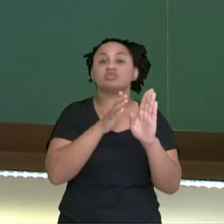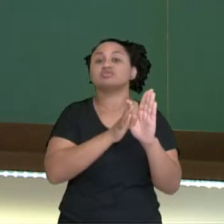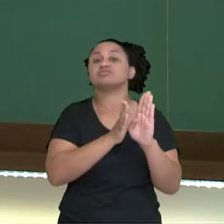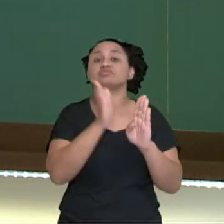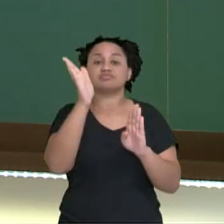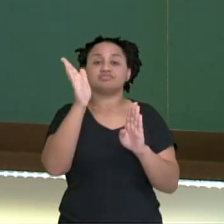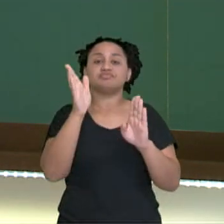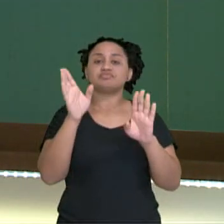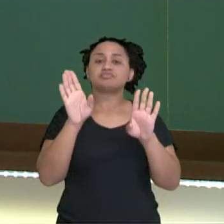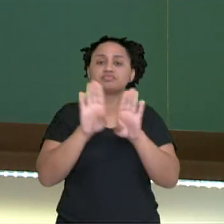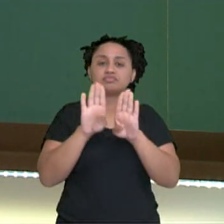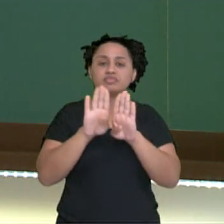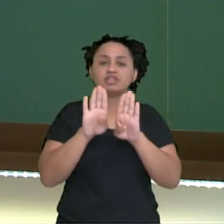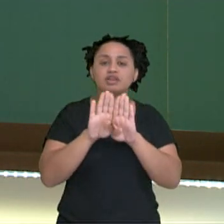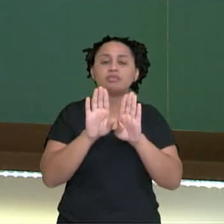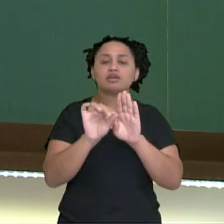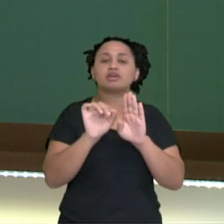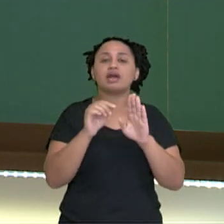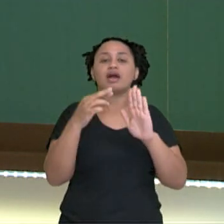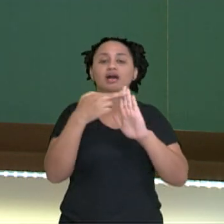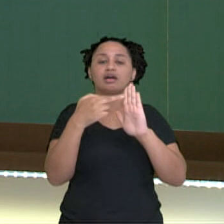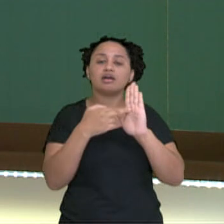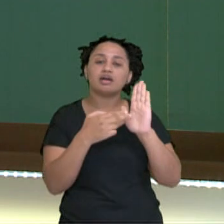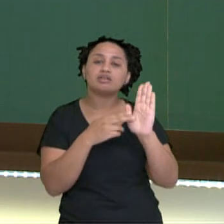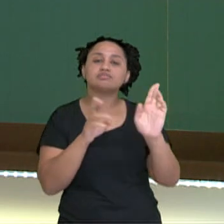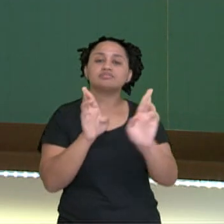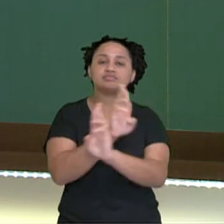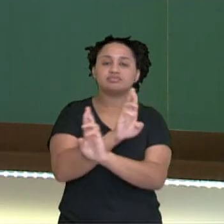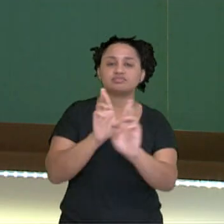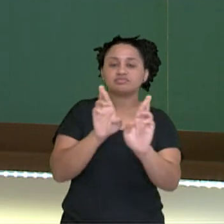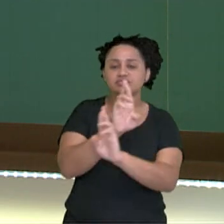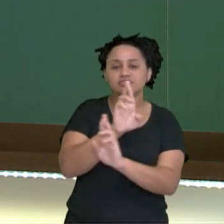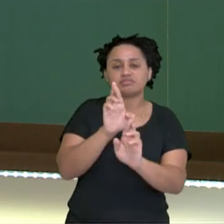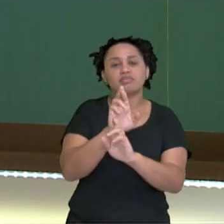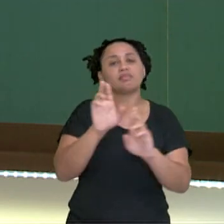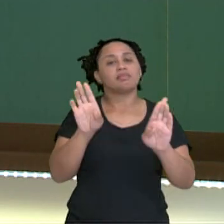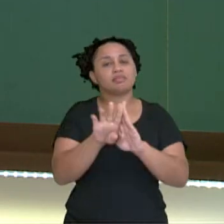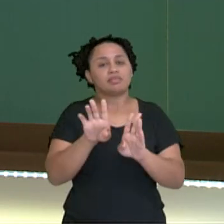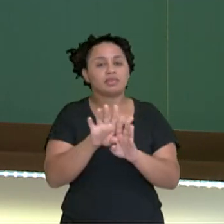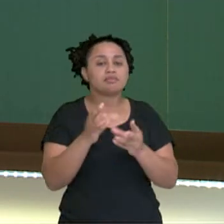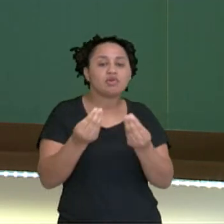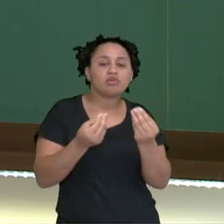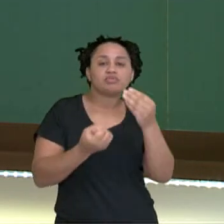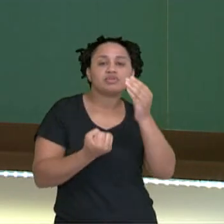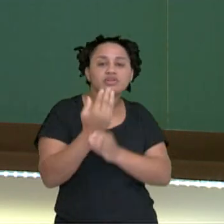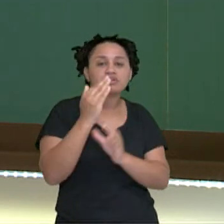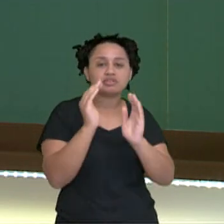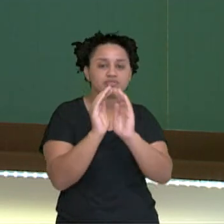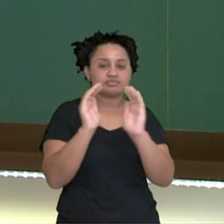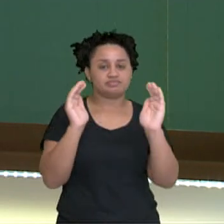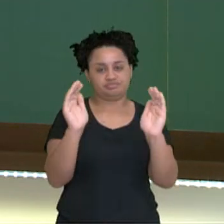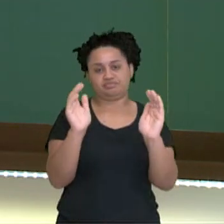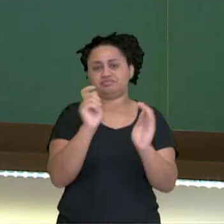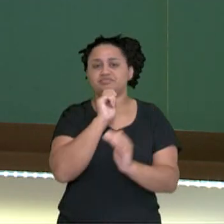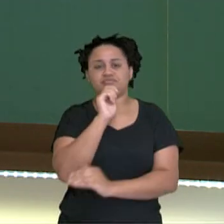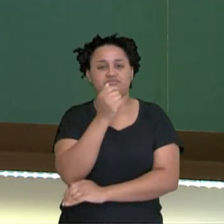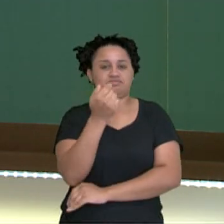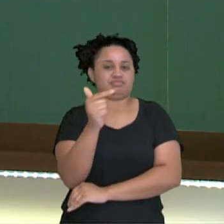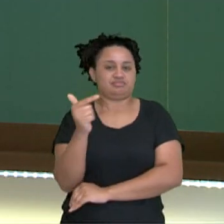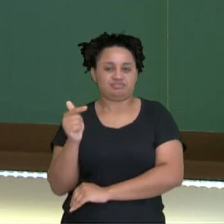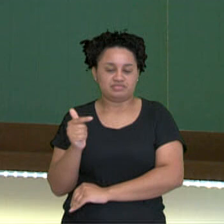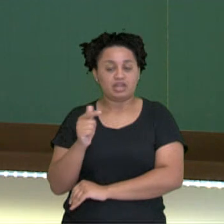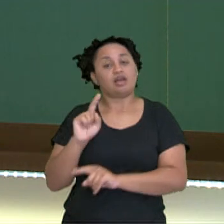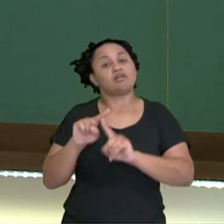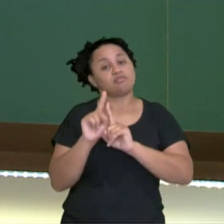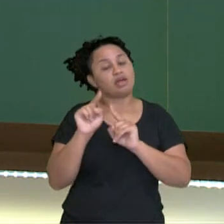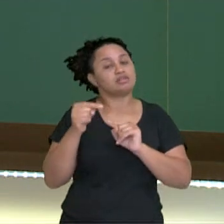né? E também a regra de associação ou a lei de formação desta função, que ainda não apareceu aqui, mas